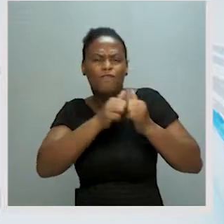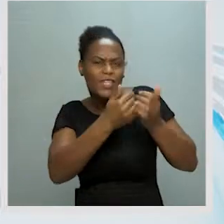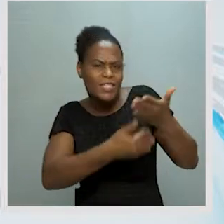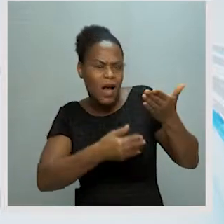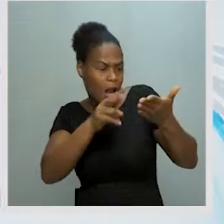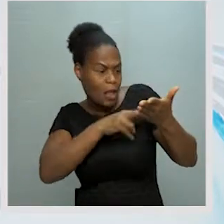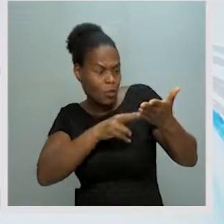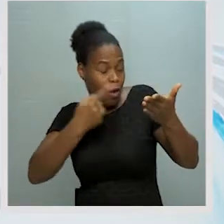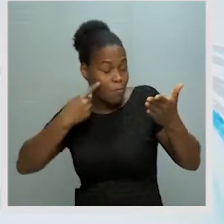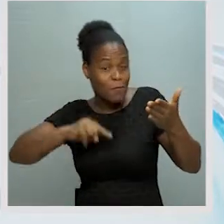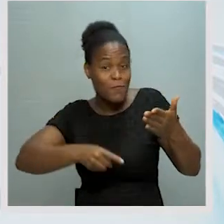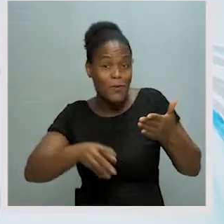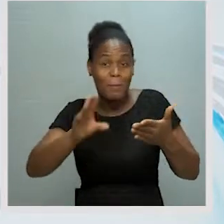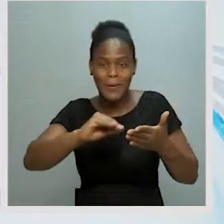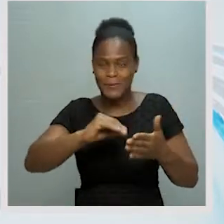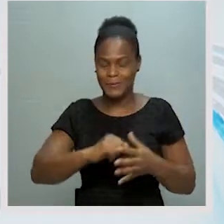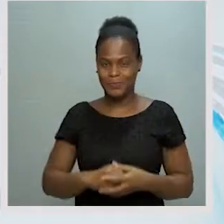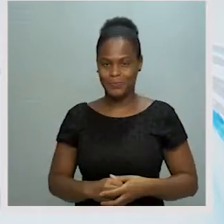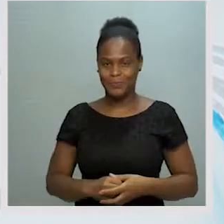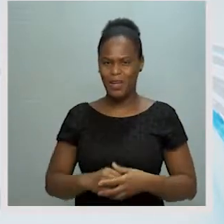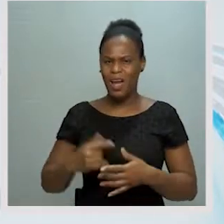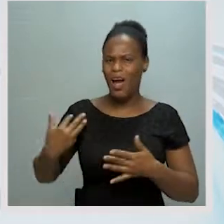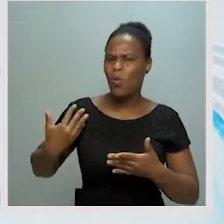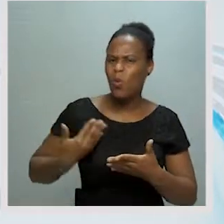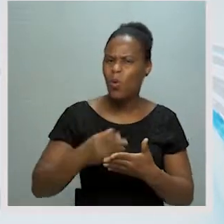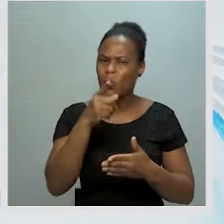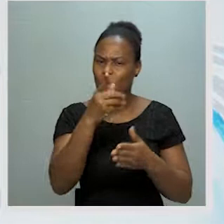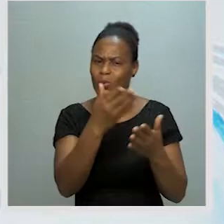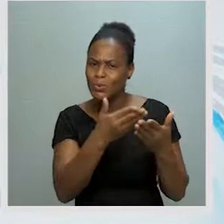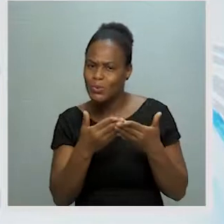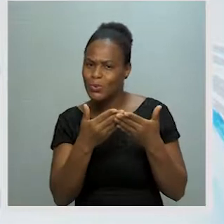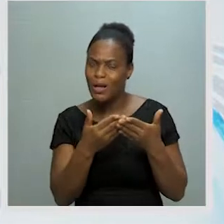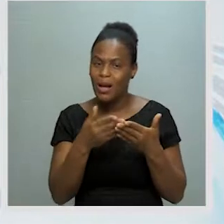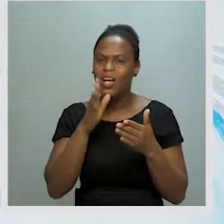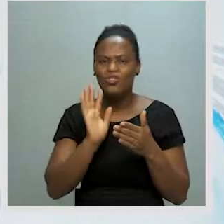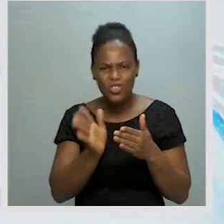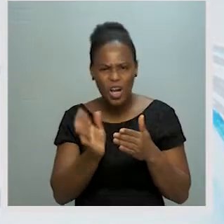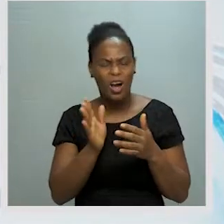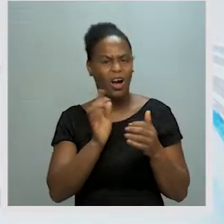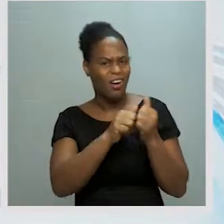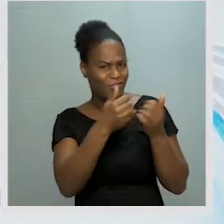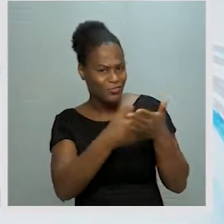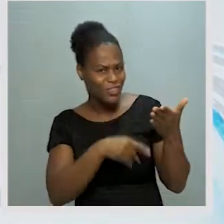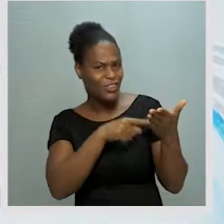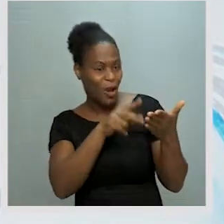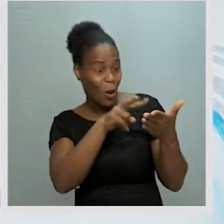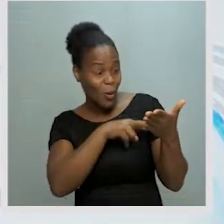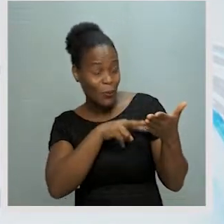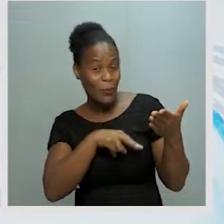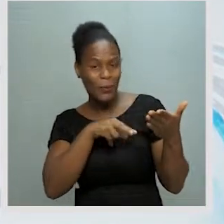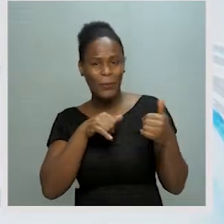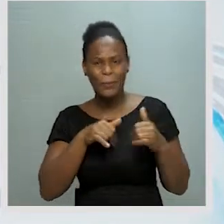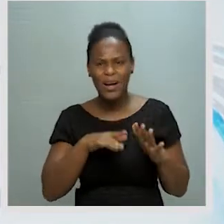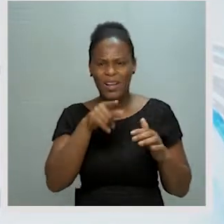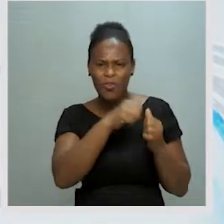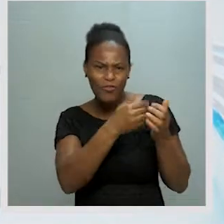leitura. Certamente nas suas pesquisas ao longo do seu percurso académico já fez alguma ficha de leitura, mas será que fez uma